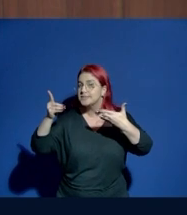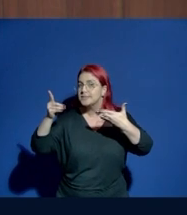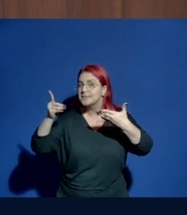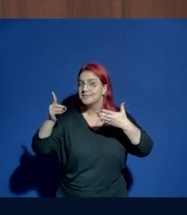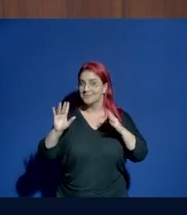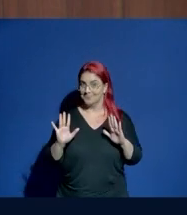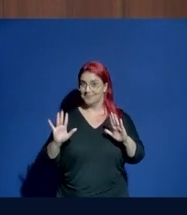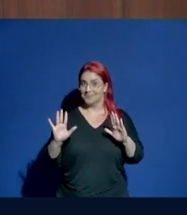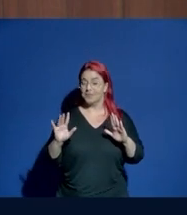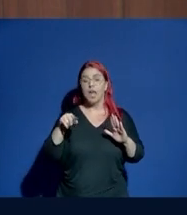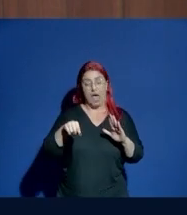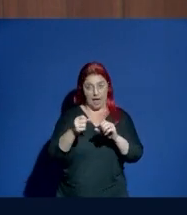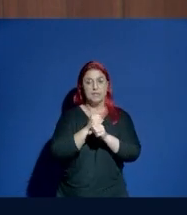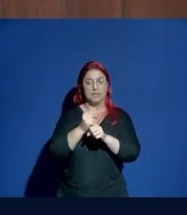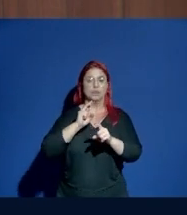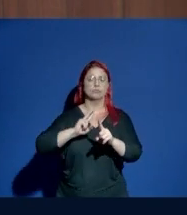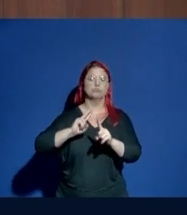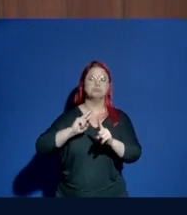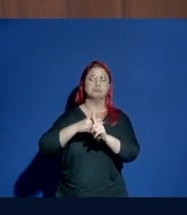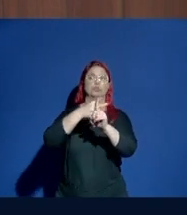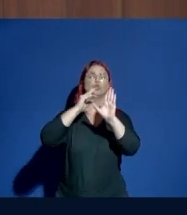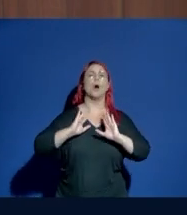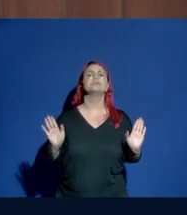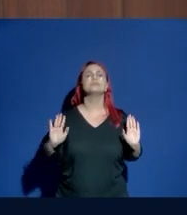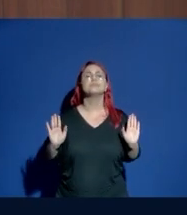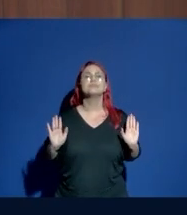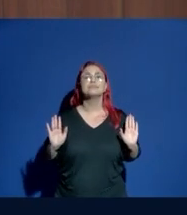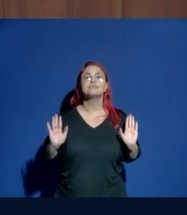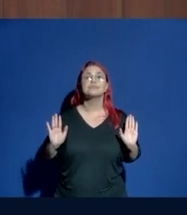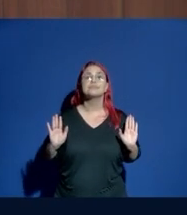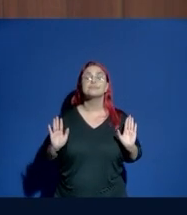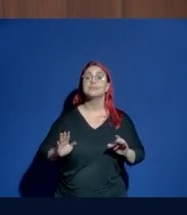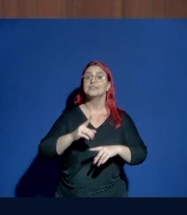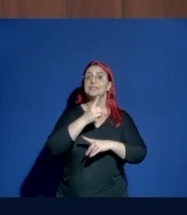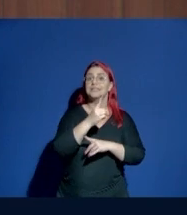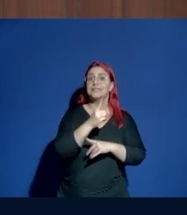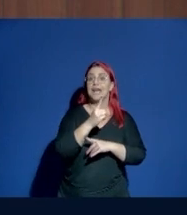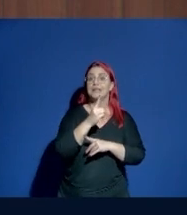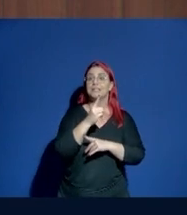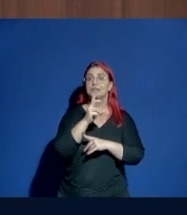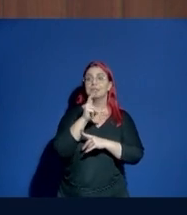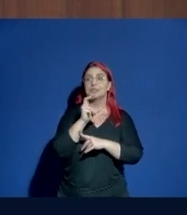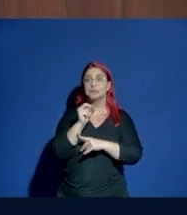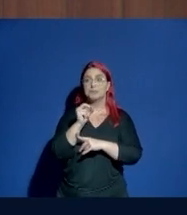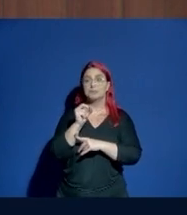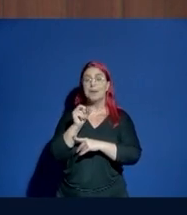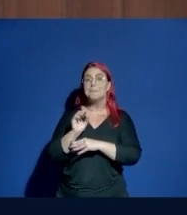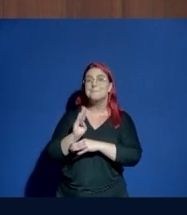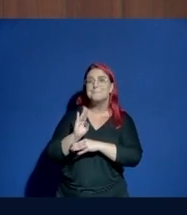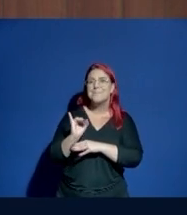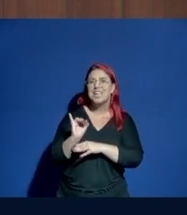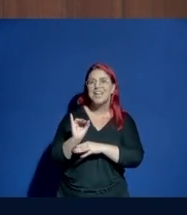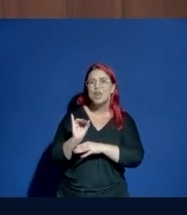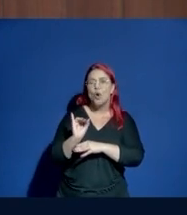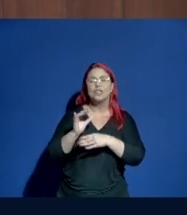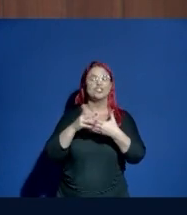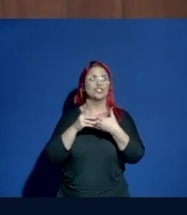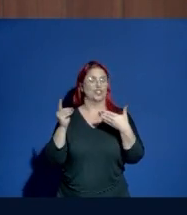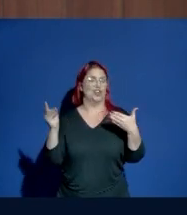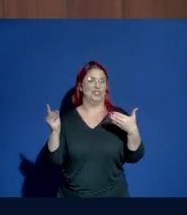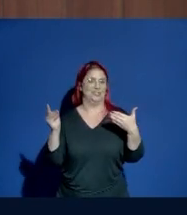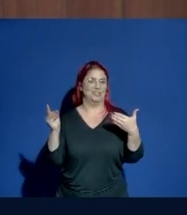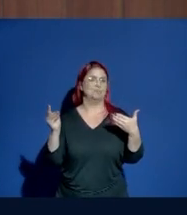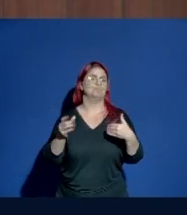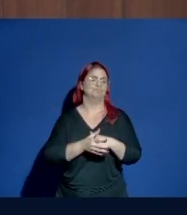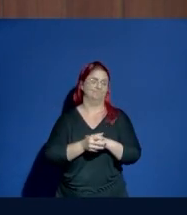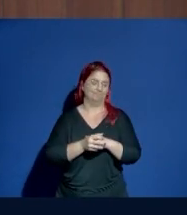em 2022 este ano nós vamos bater isso aí 159 Bilhões de Dólares no entanto fizemos